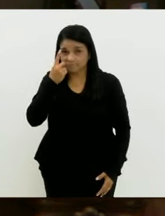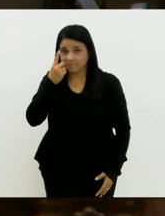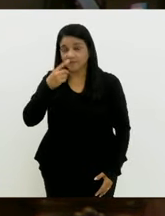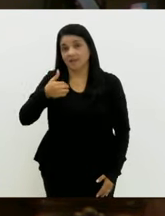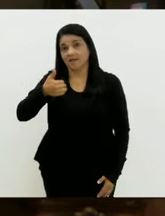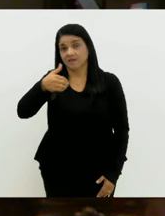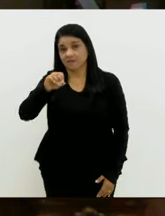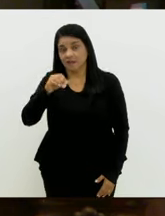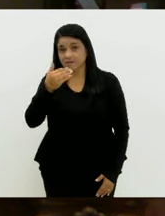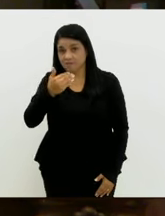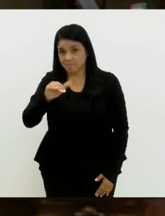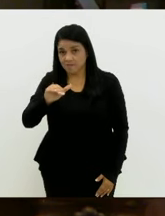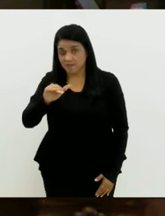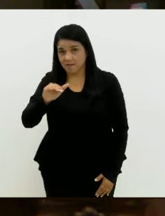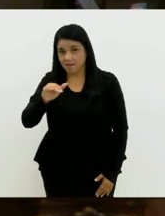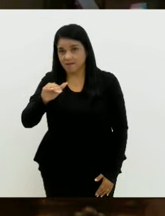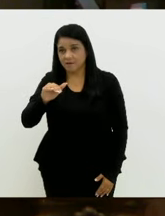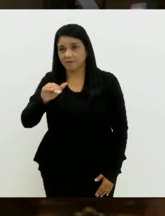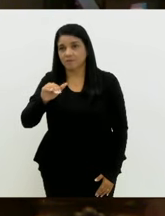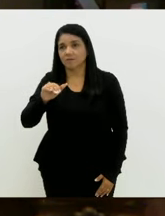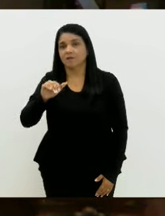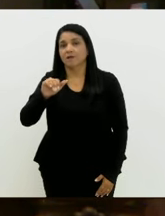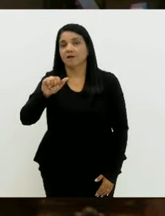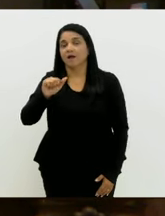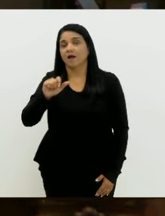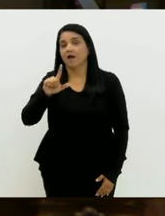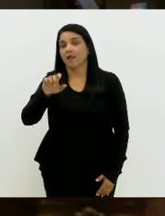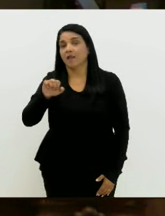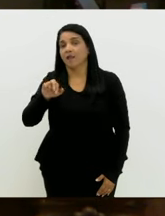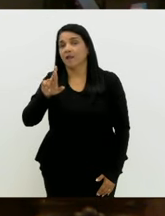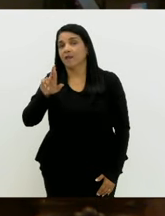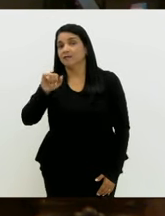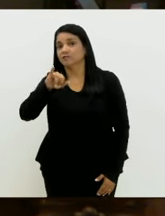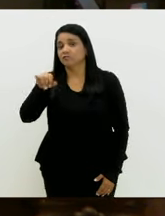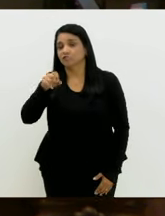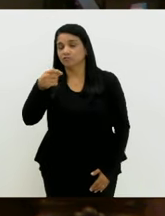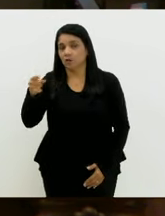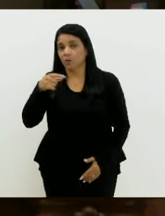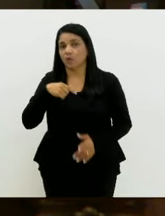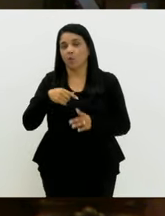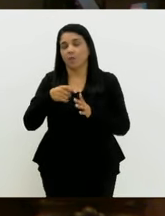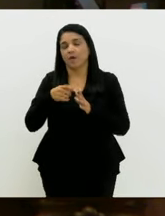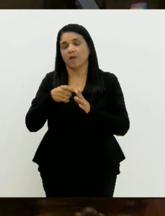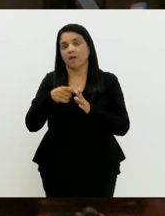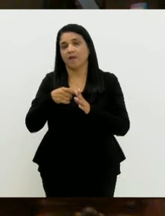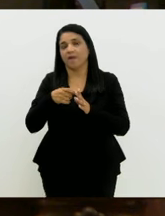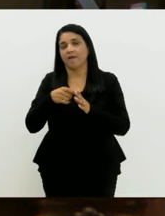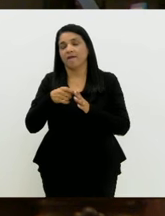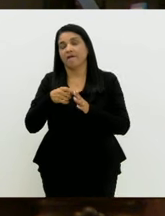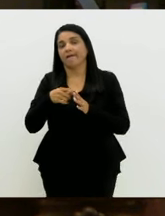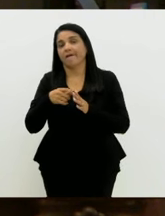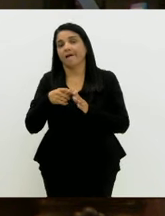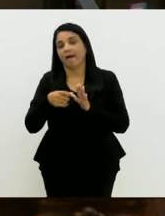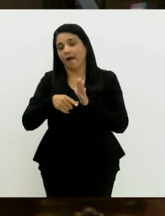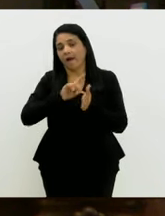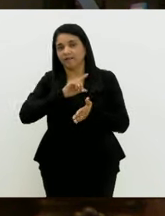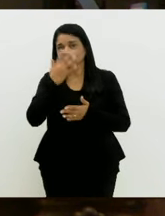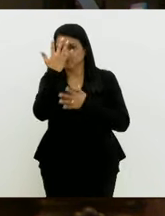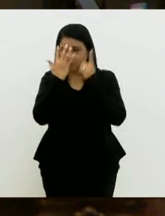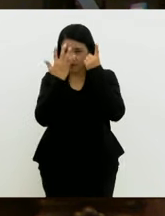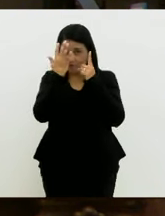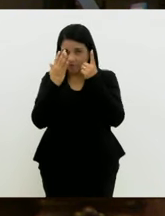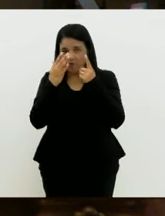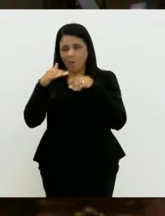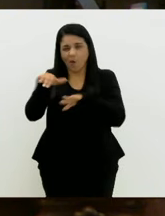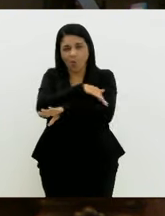10h30 da manhã, uma vez que já é véspera de carnaval, o prédio aqui vai ficar interditado por conta das ruas, do preparo aqui do carnaval e também